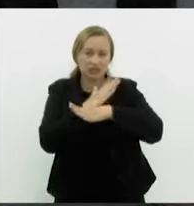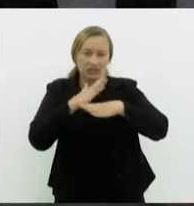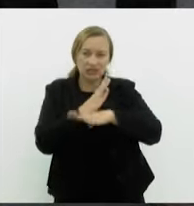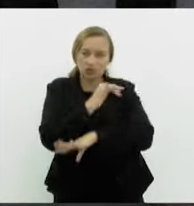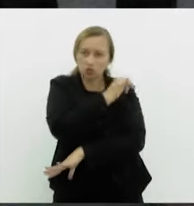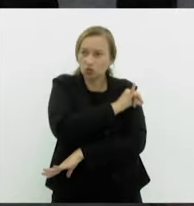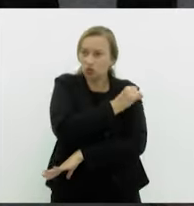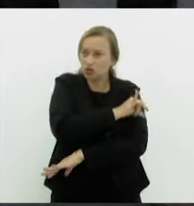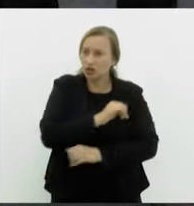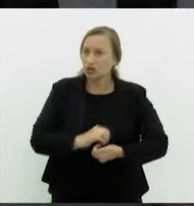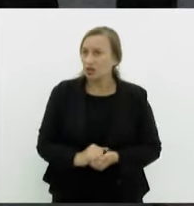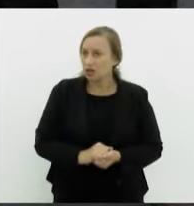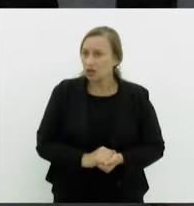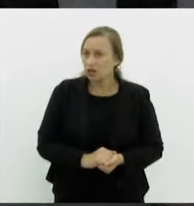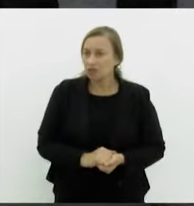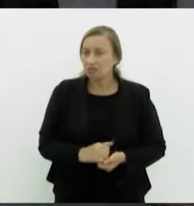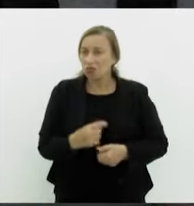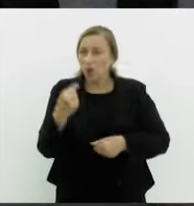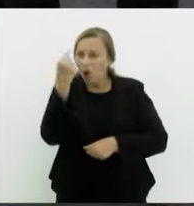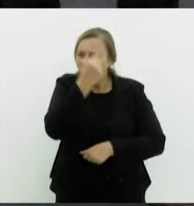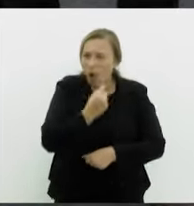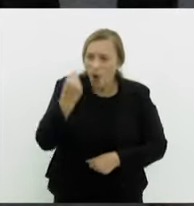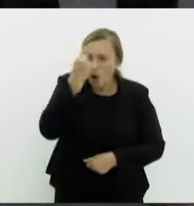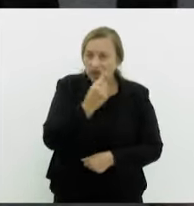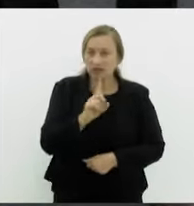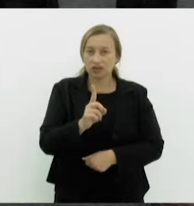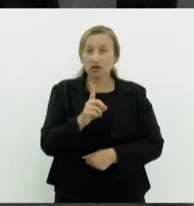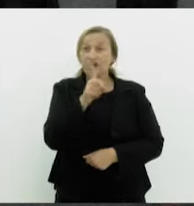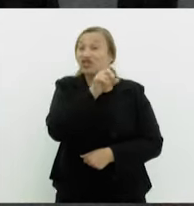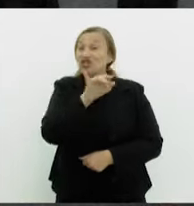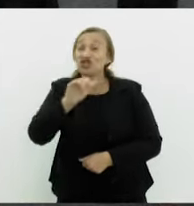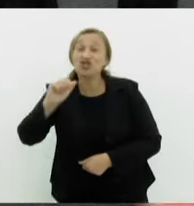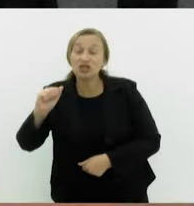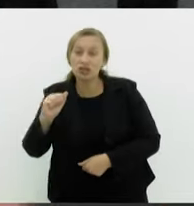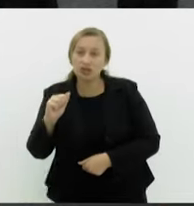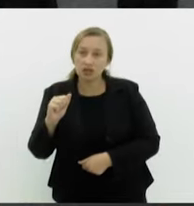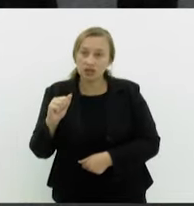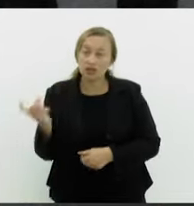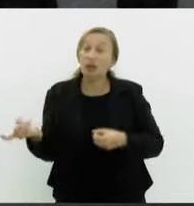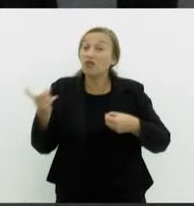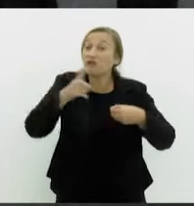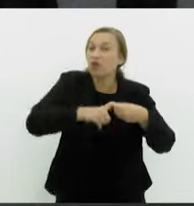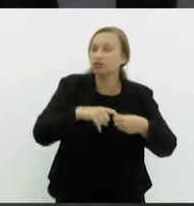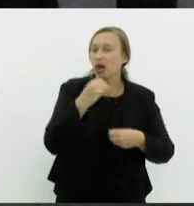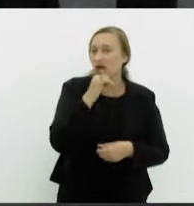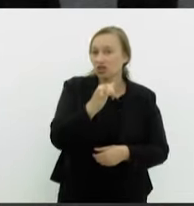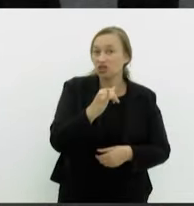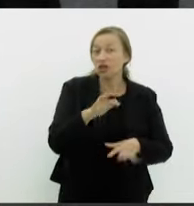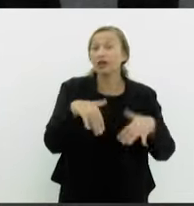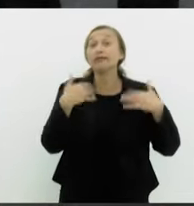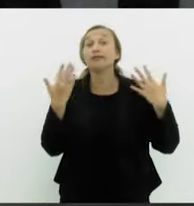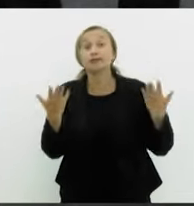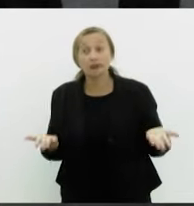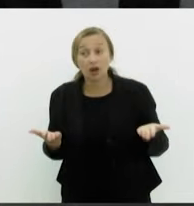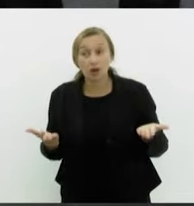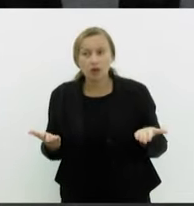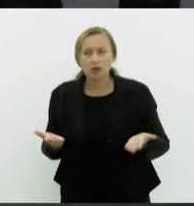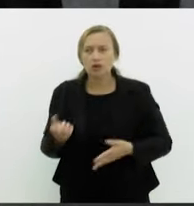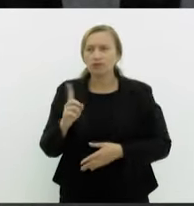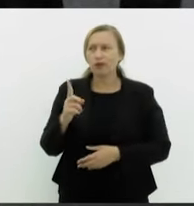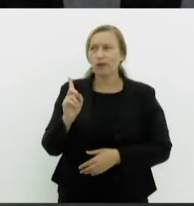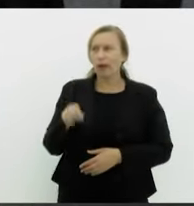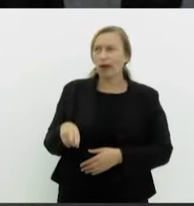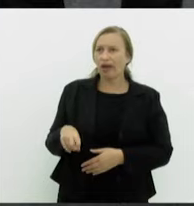Janeiro, é que não são horas, são dias para restabelecer a energia. Então, isso não é um